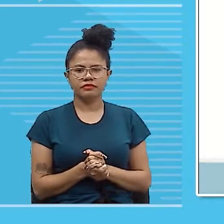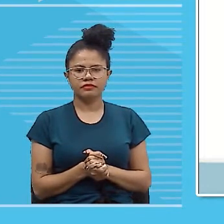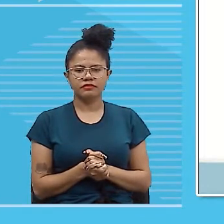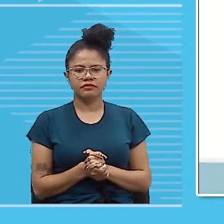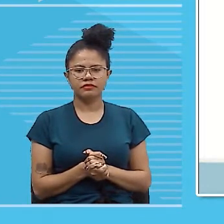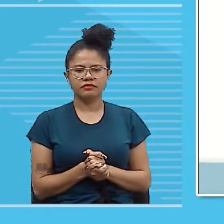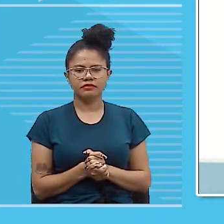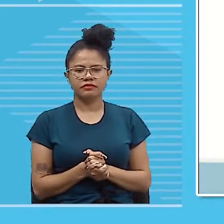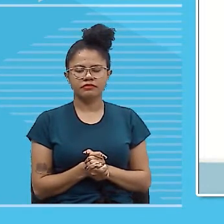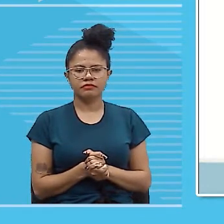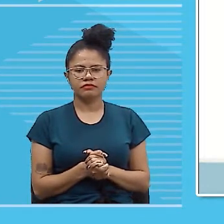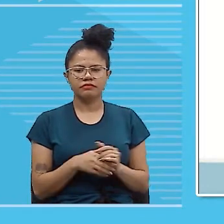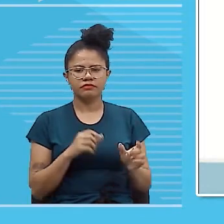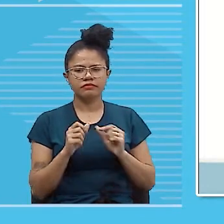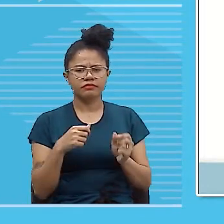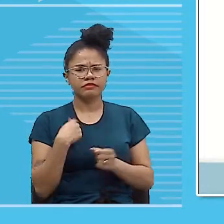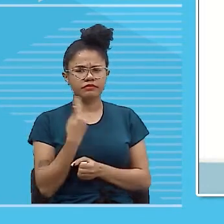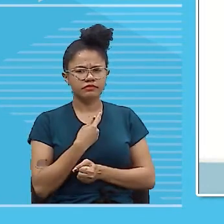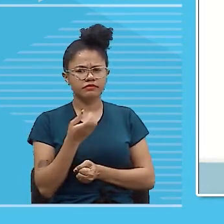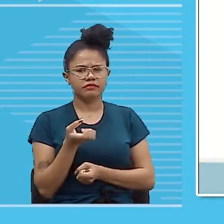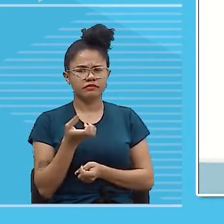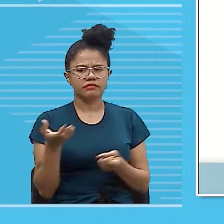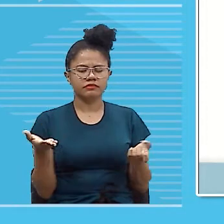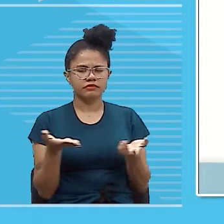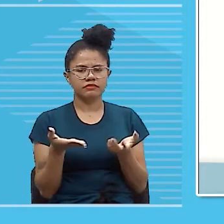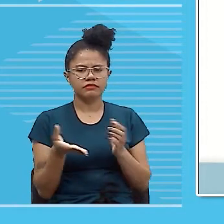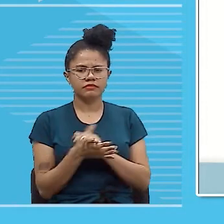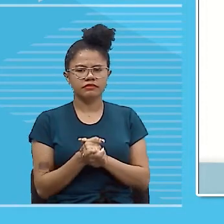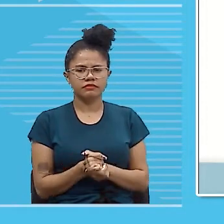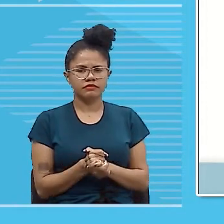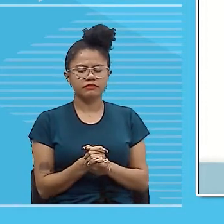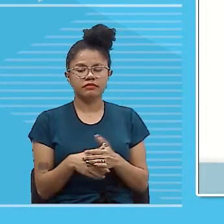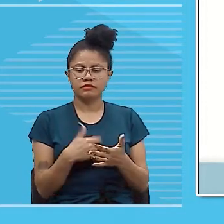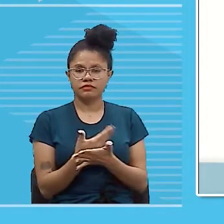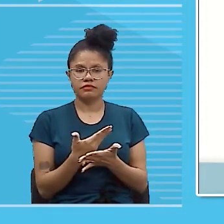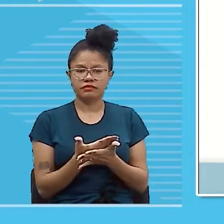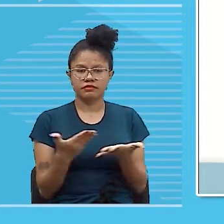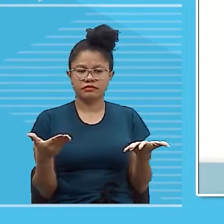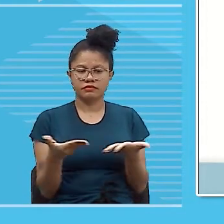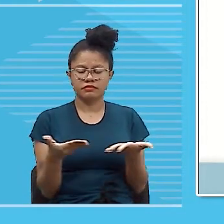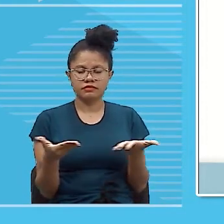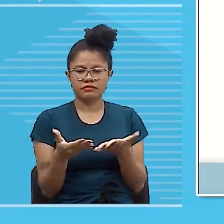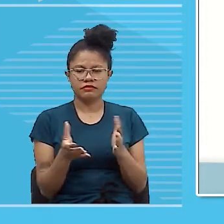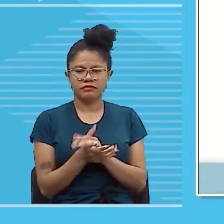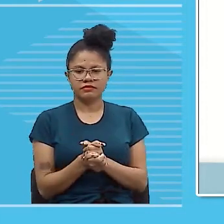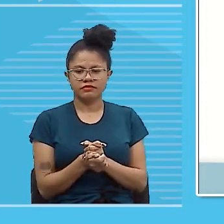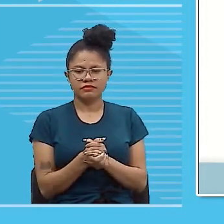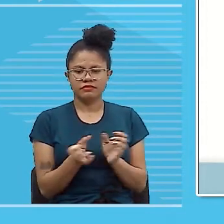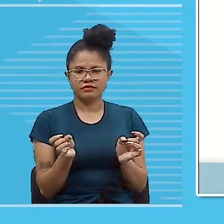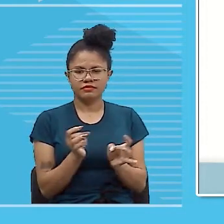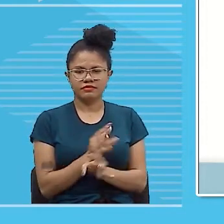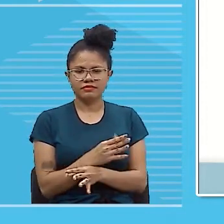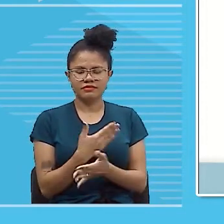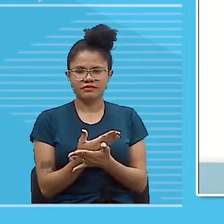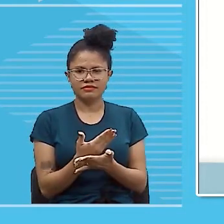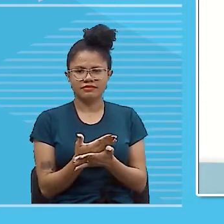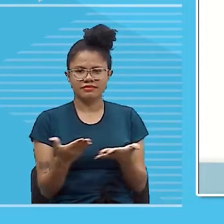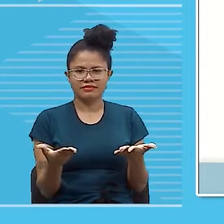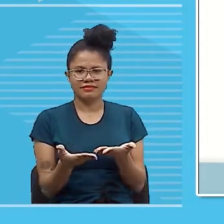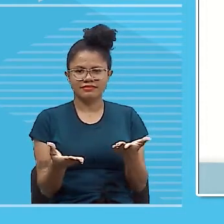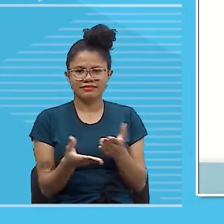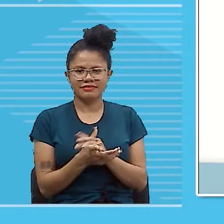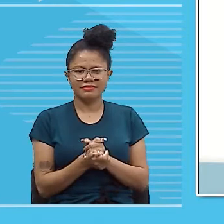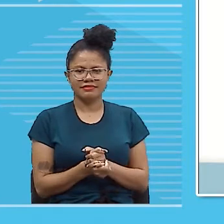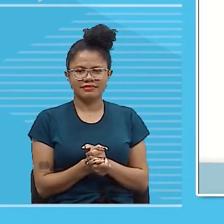O que é que nós queremos com a aula de hoje ao final da aula de hoje né